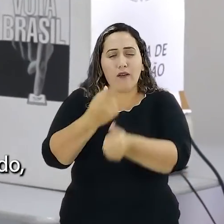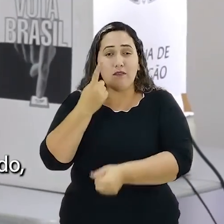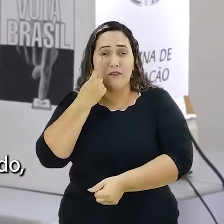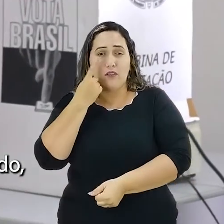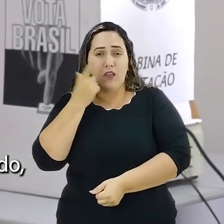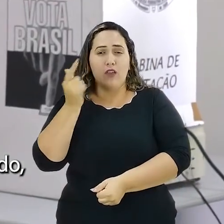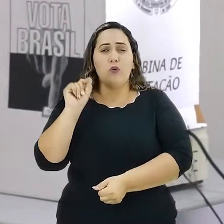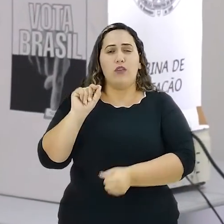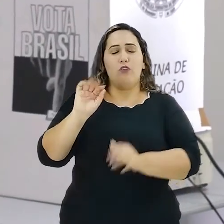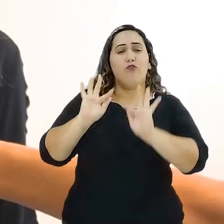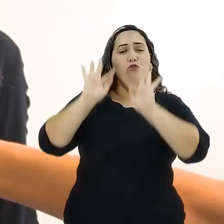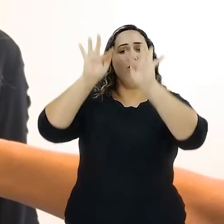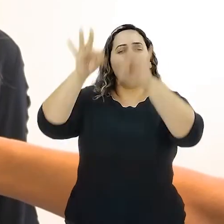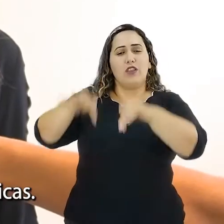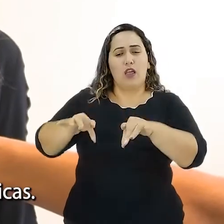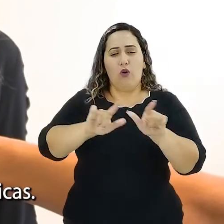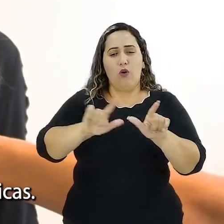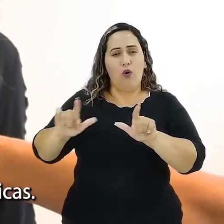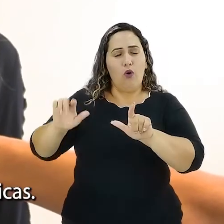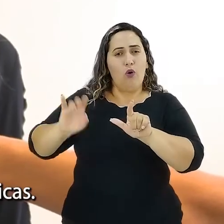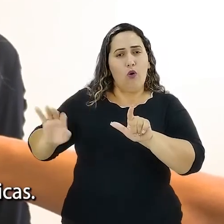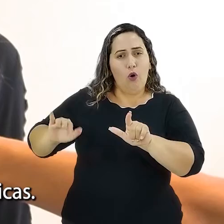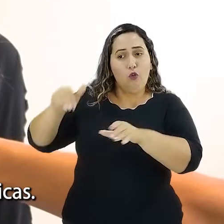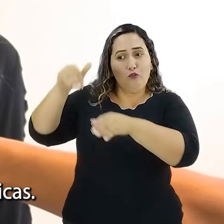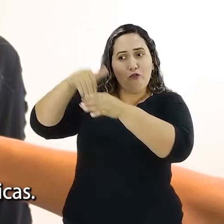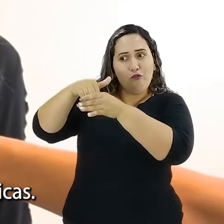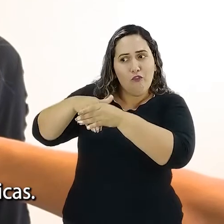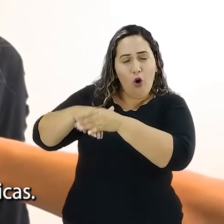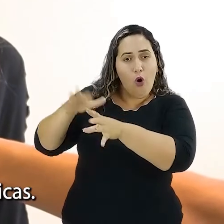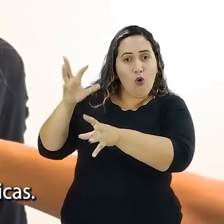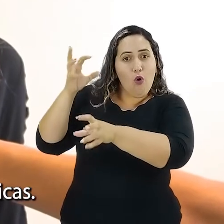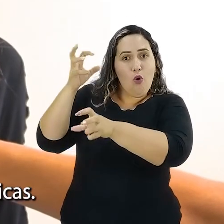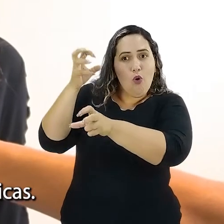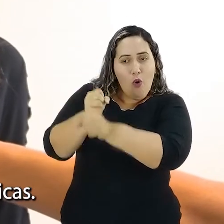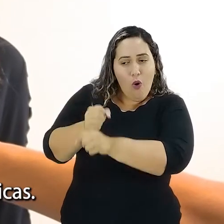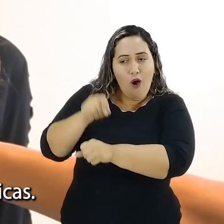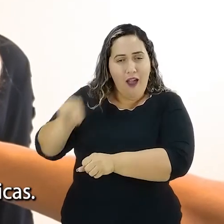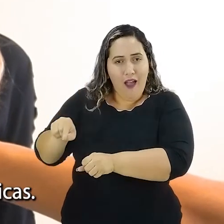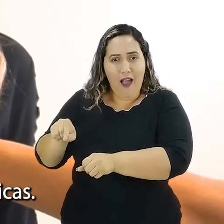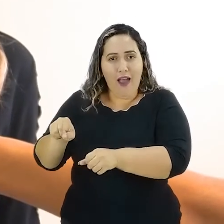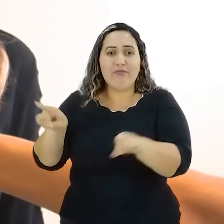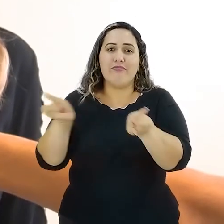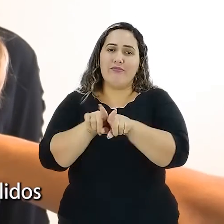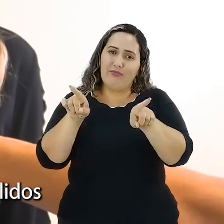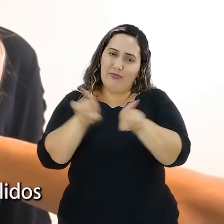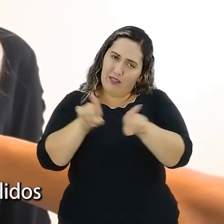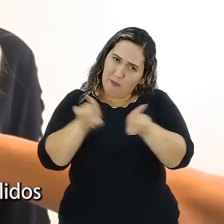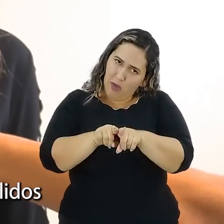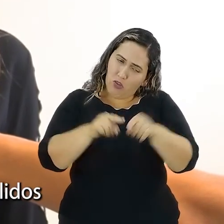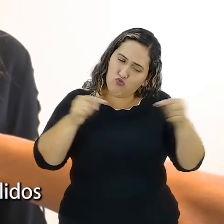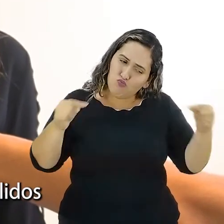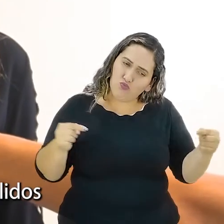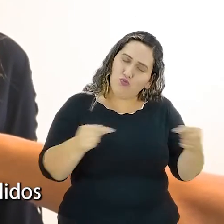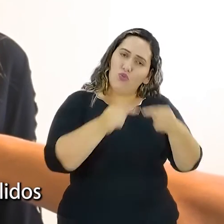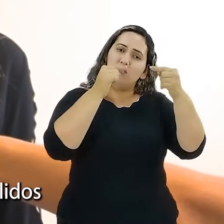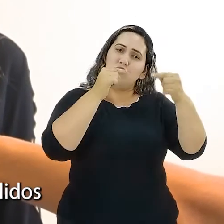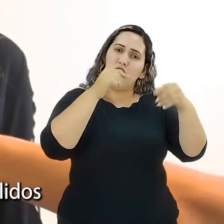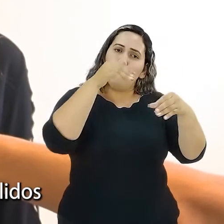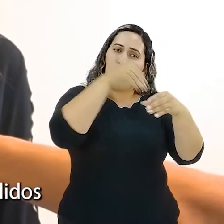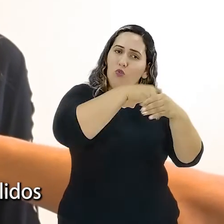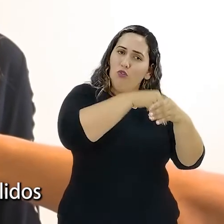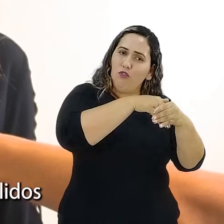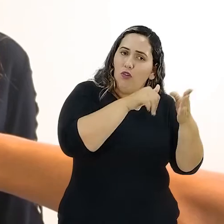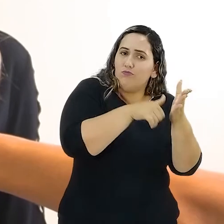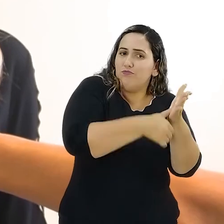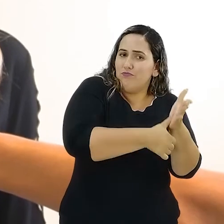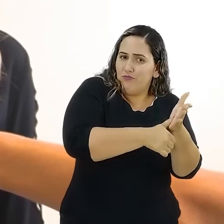verificar que, ao final, os votos que são dados nas urnas eletrônicas, eles coincidem com os votos que